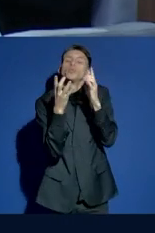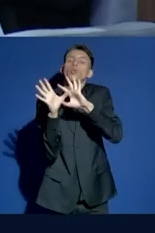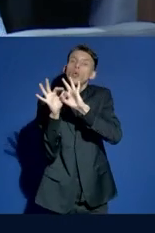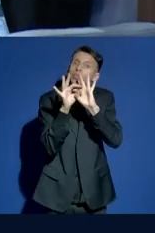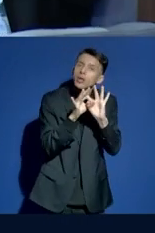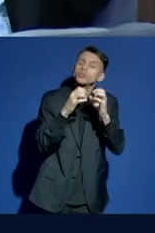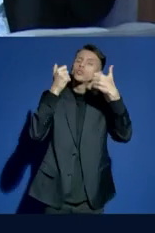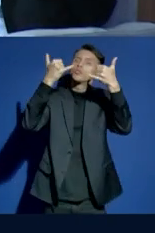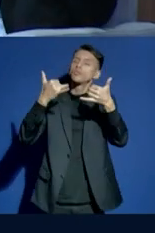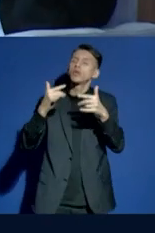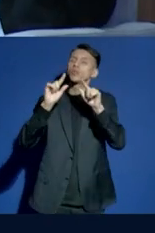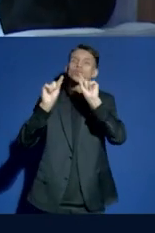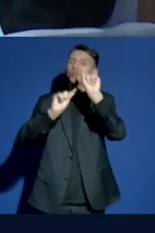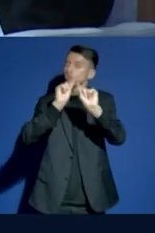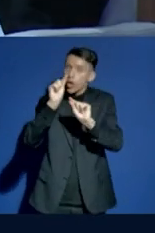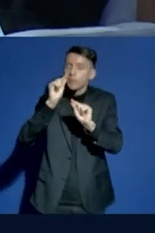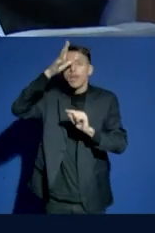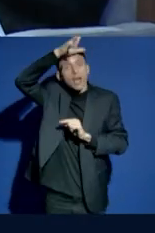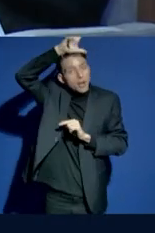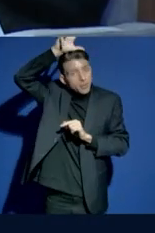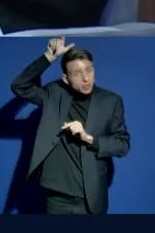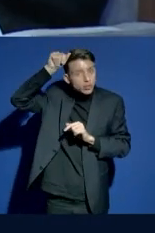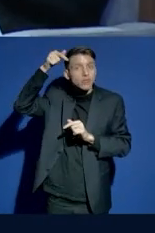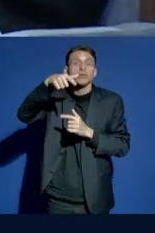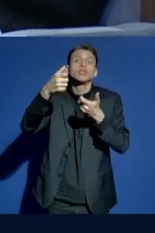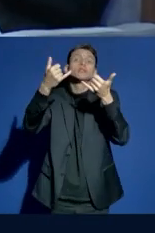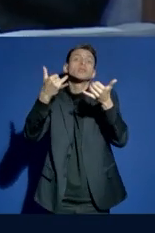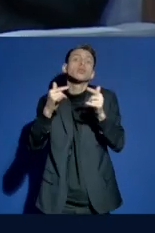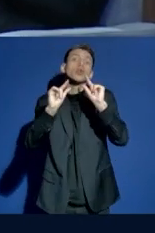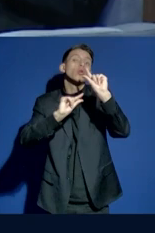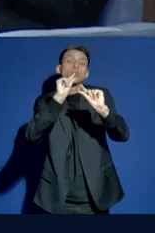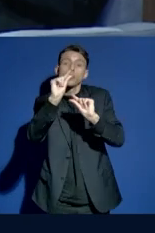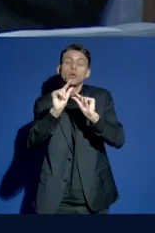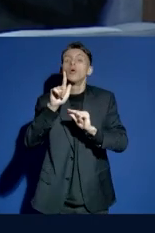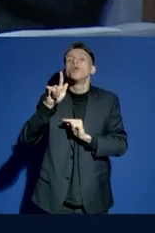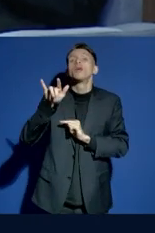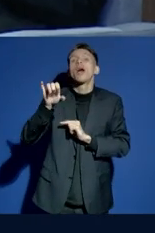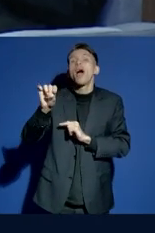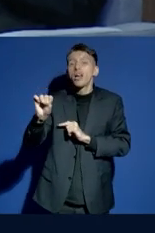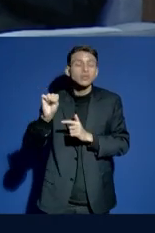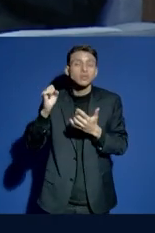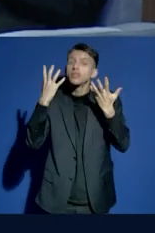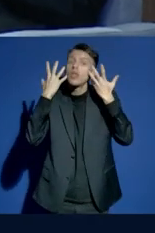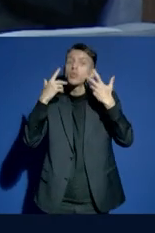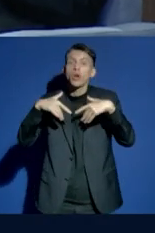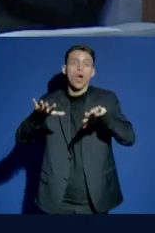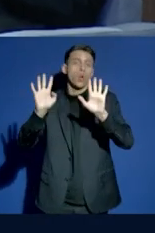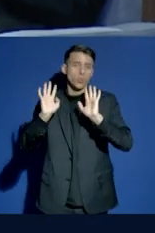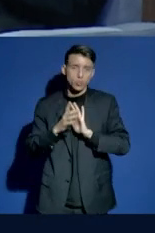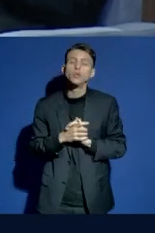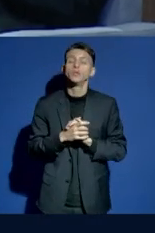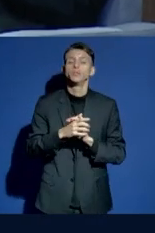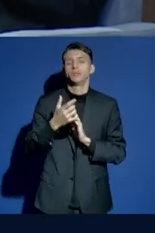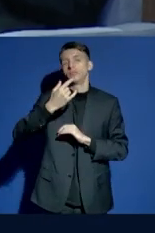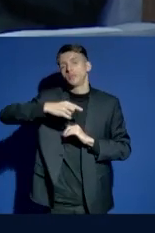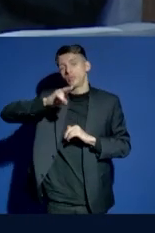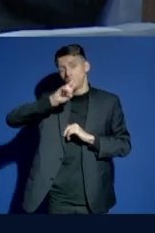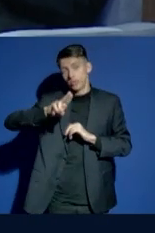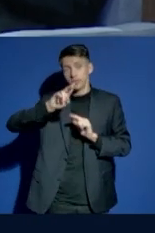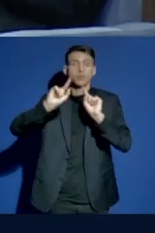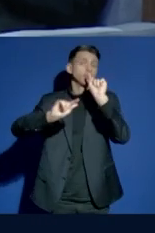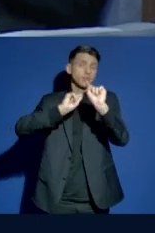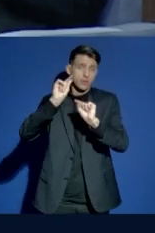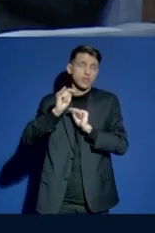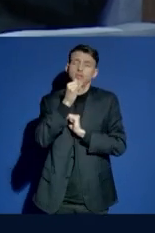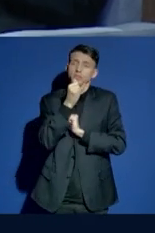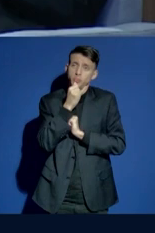contexto desse Panorama mais macro da Amazônia que o senhor falasse um pouquinho também sobre o gás natural uma agenda que nem relevante ao Brasil até pela